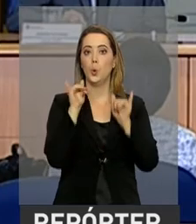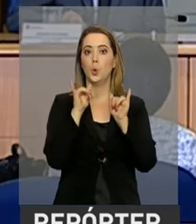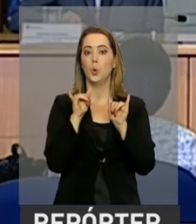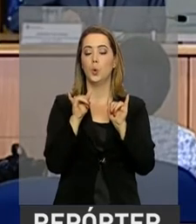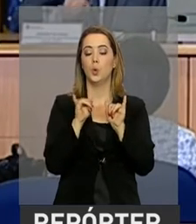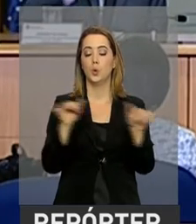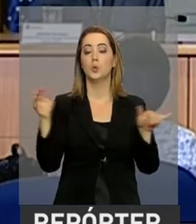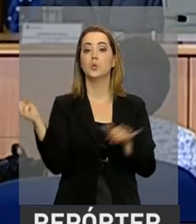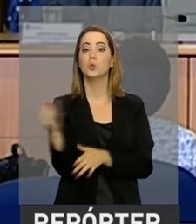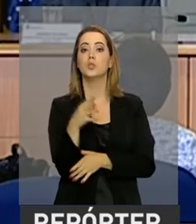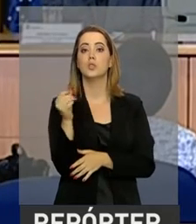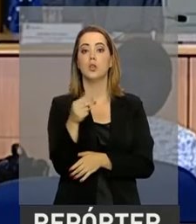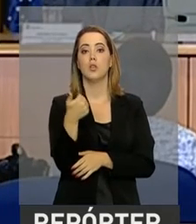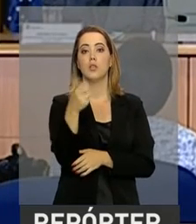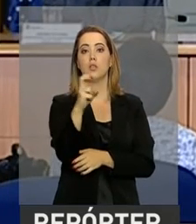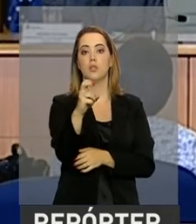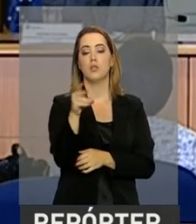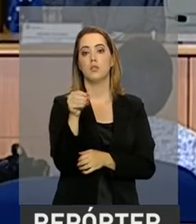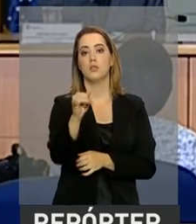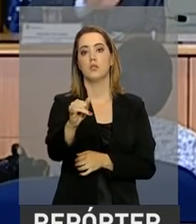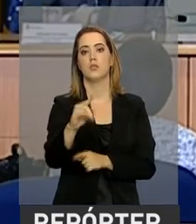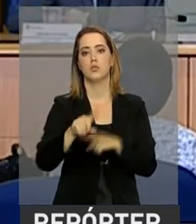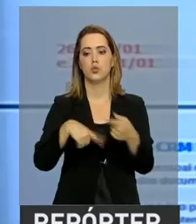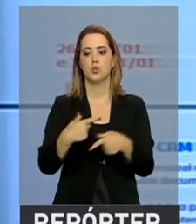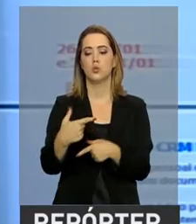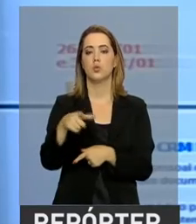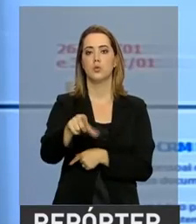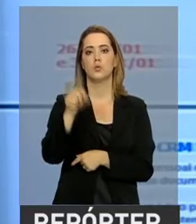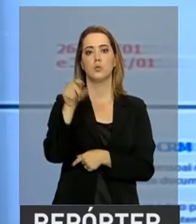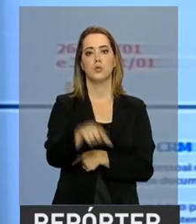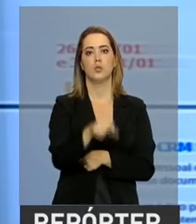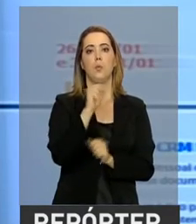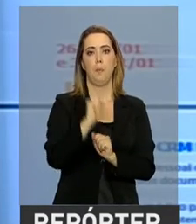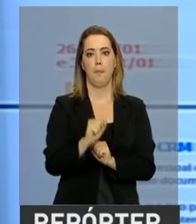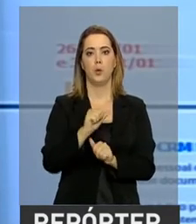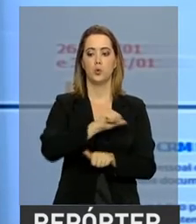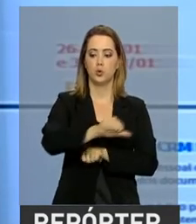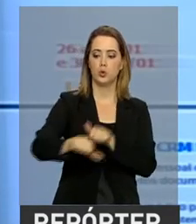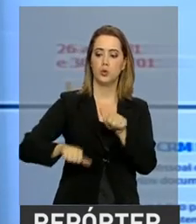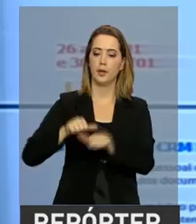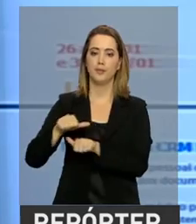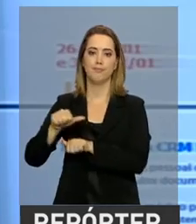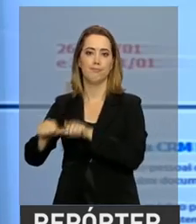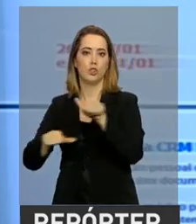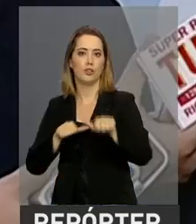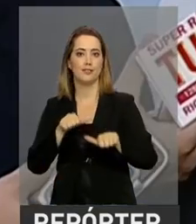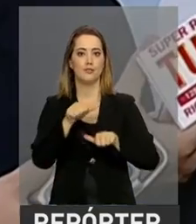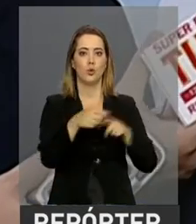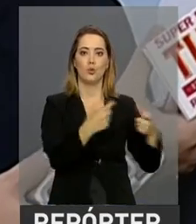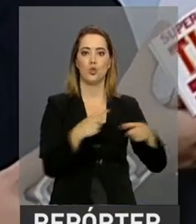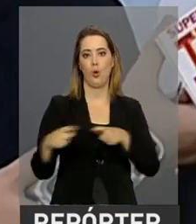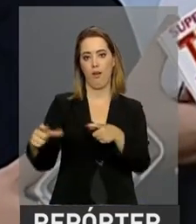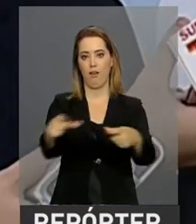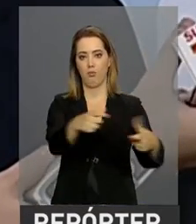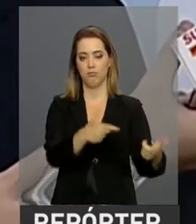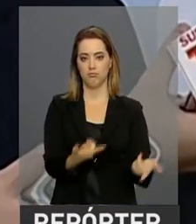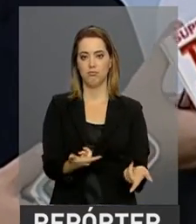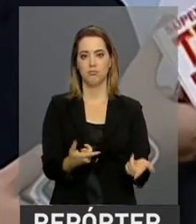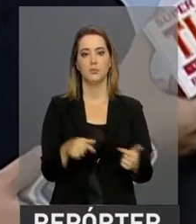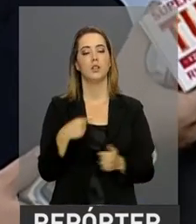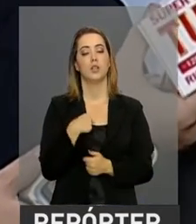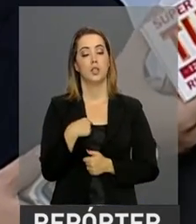que o médico terá 15 dias depois da seleção para trocar de vaga com outro profissional eu tenho absoluta